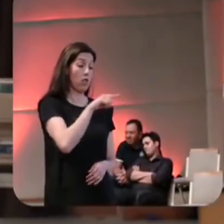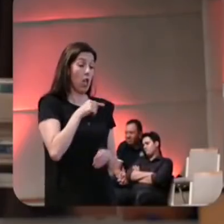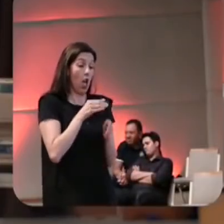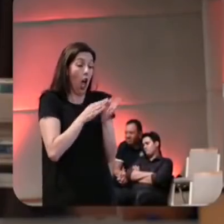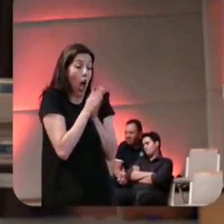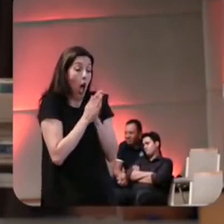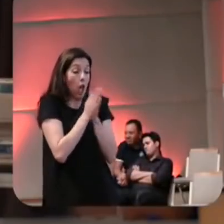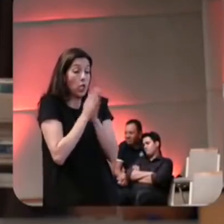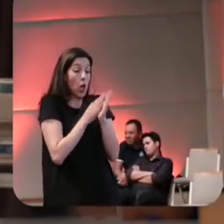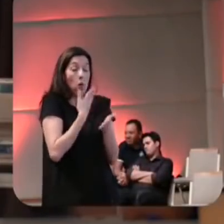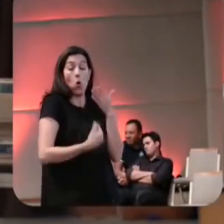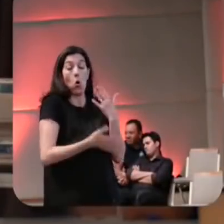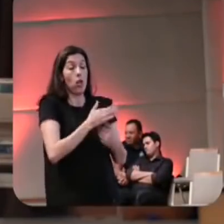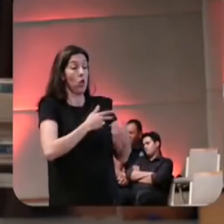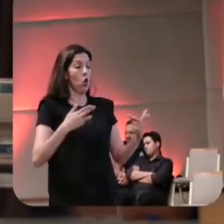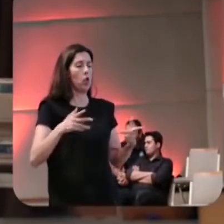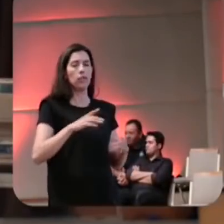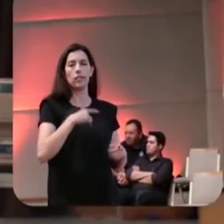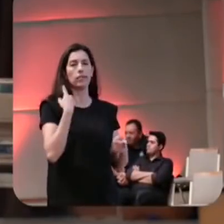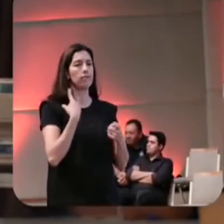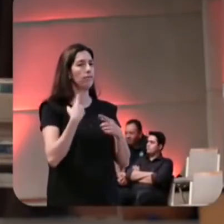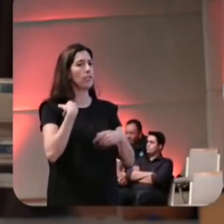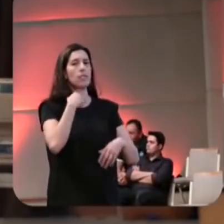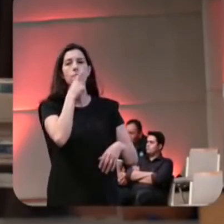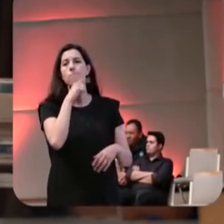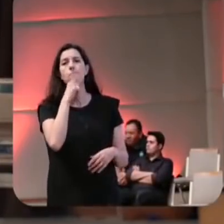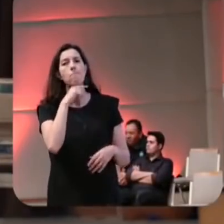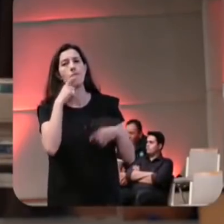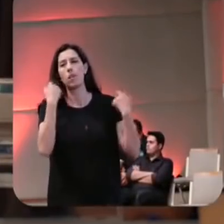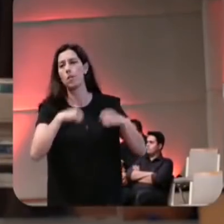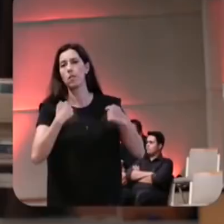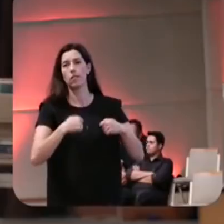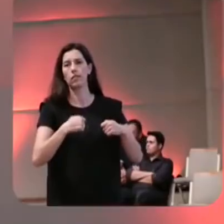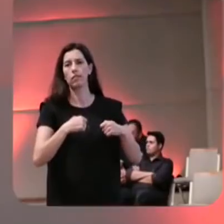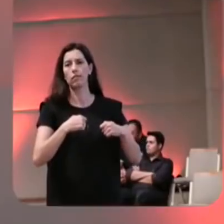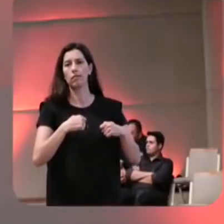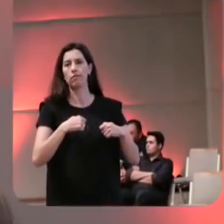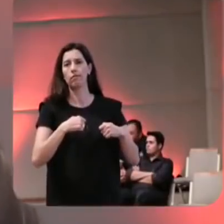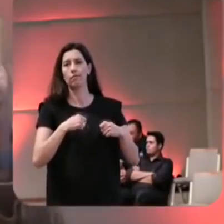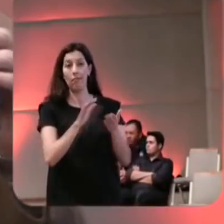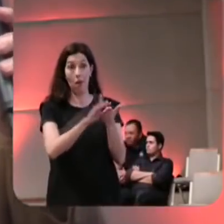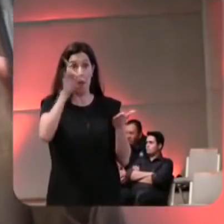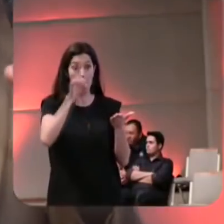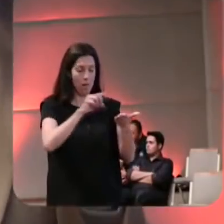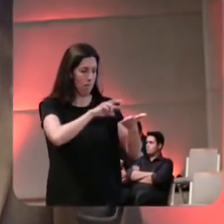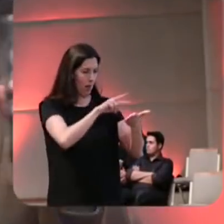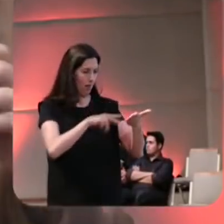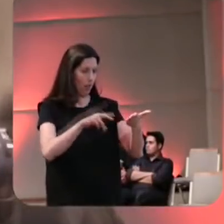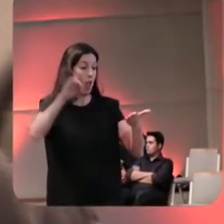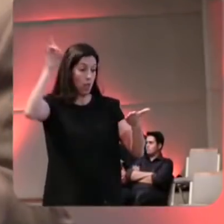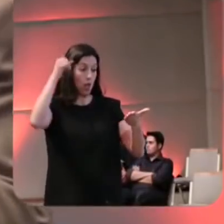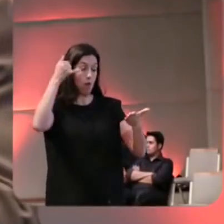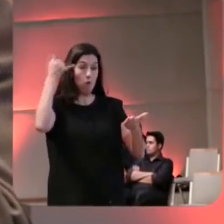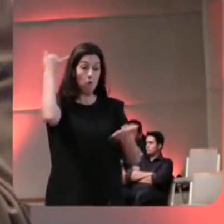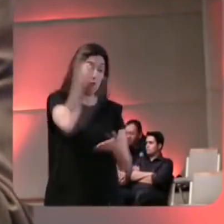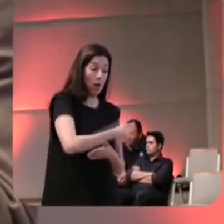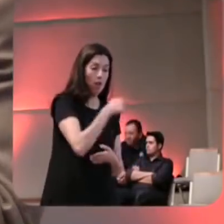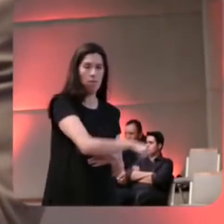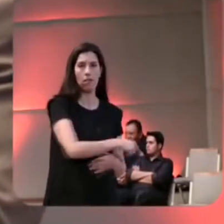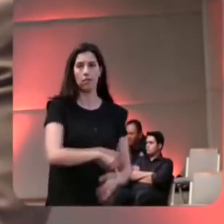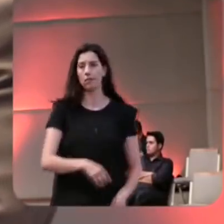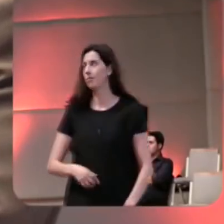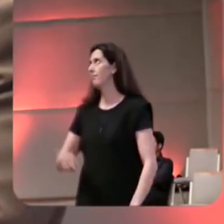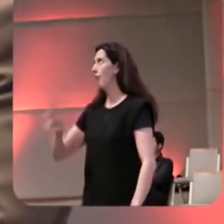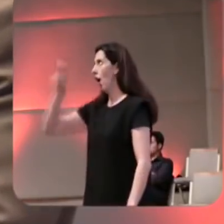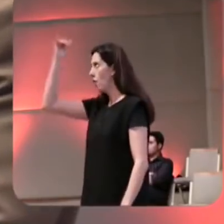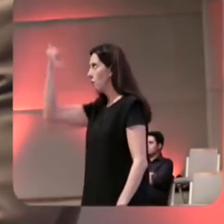quê? Porque recursos do Senhor já estão disponíveis. Eu não sei quais, eu não vi ainda,